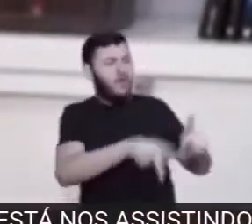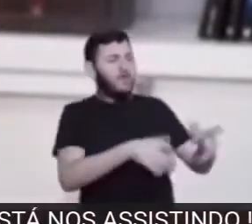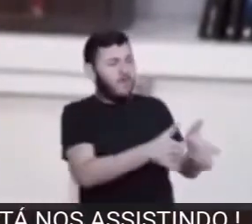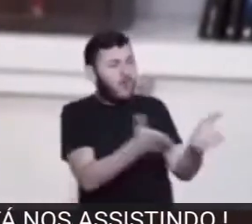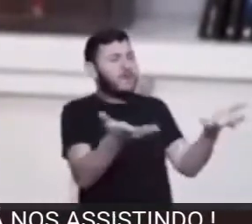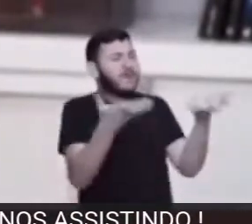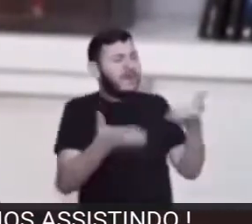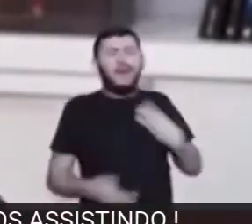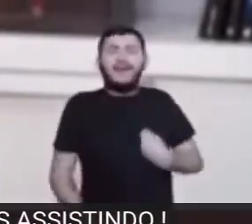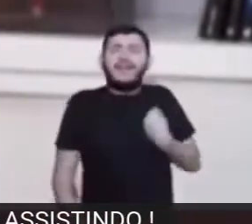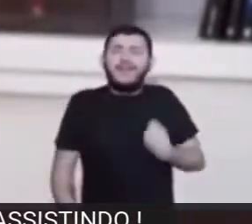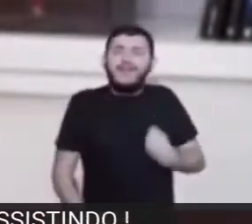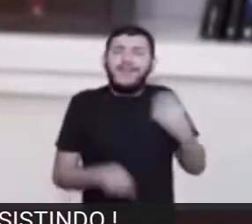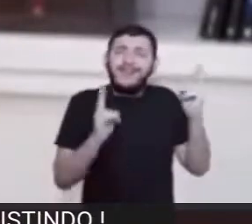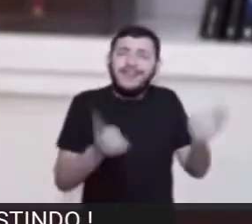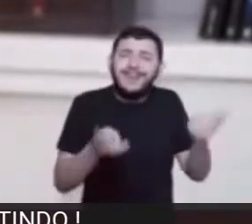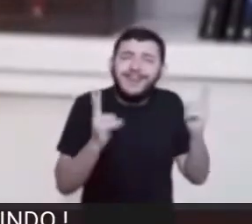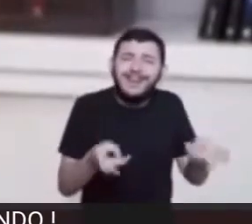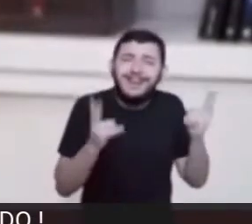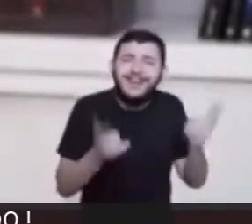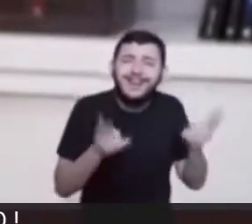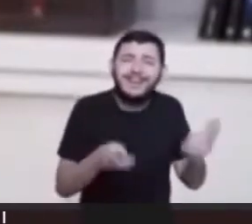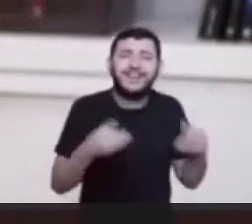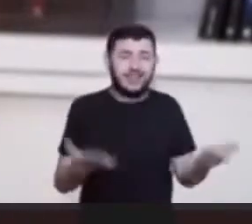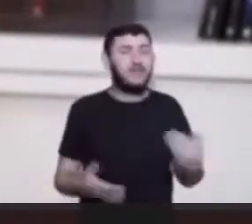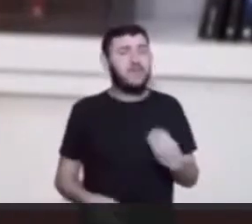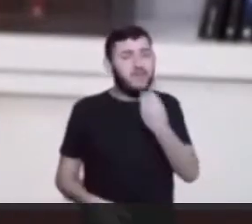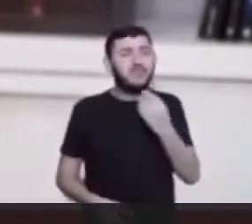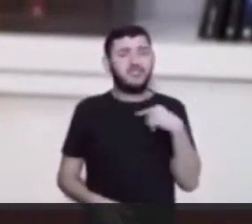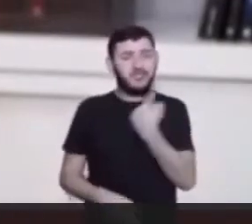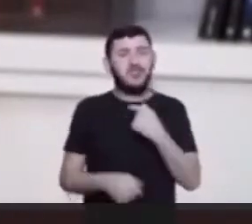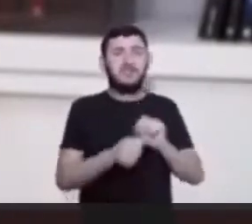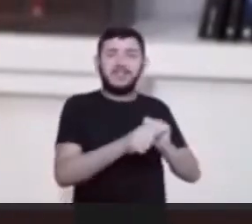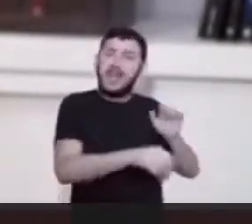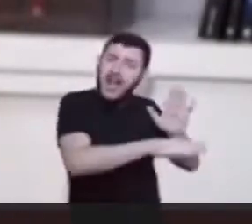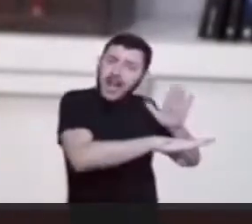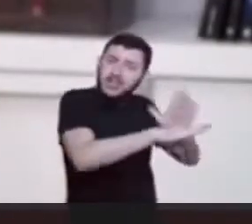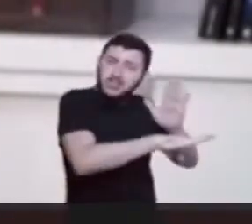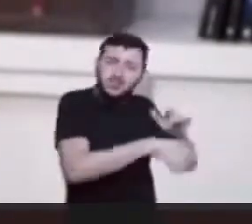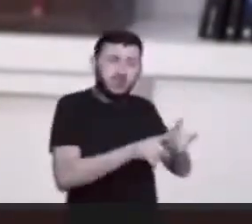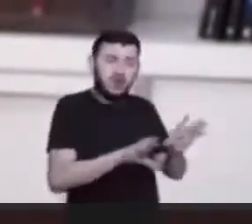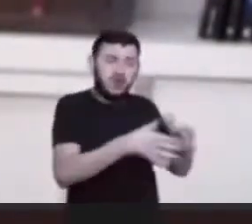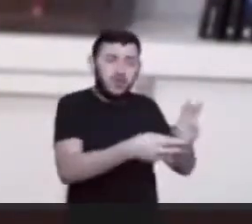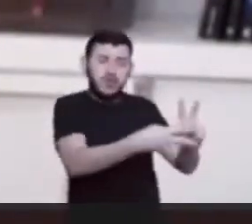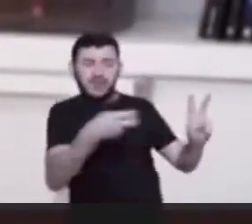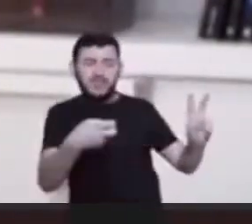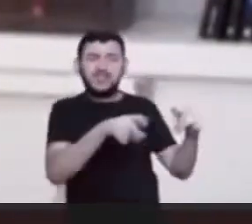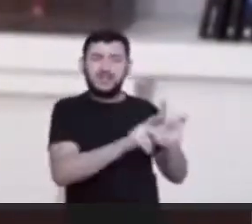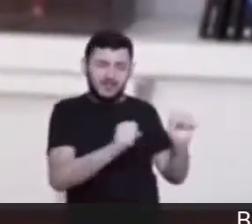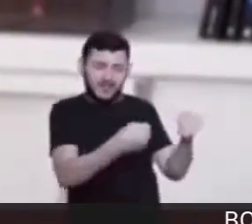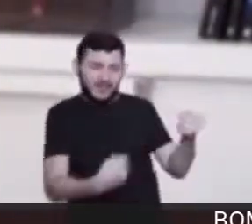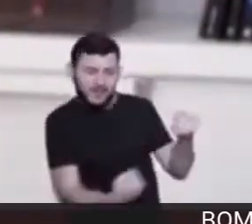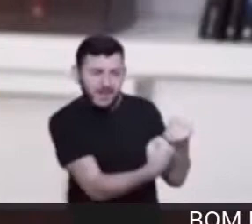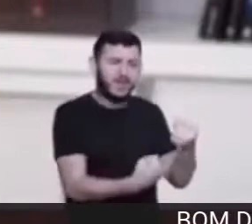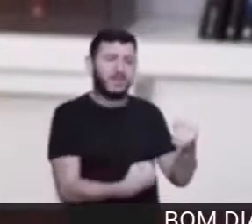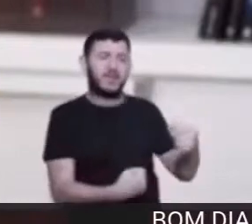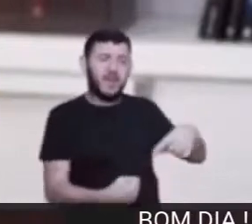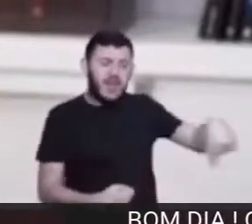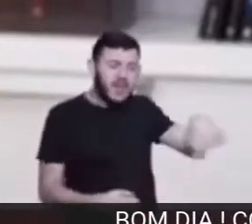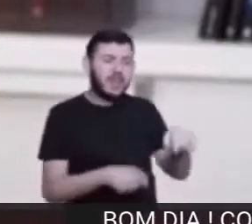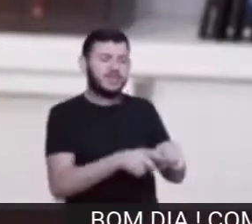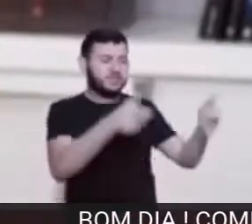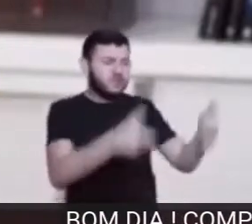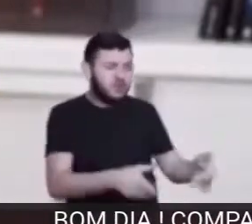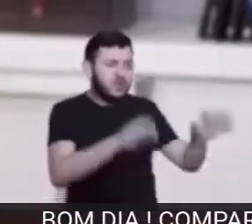de terra indígena e pode tratar os índios com a decência que eles merecem. É preciso que as pessoas entendam de que não